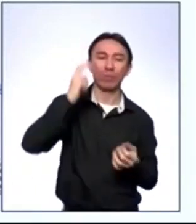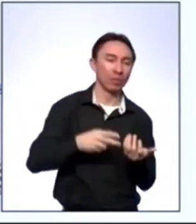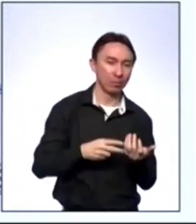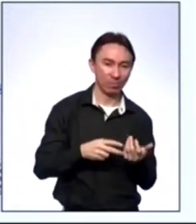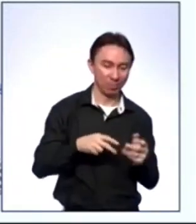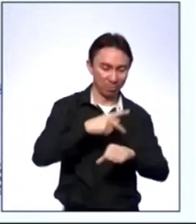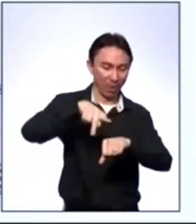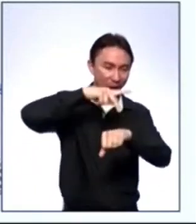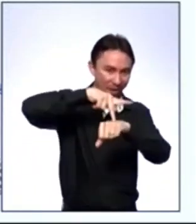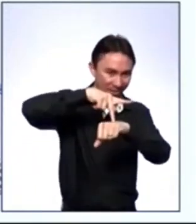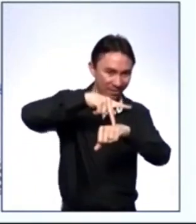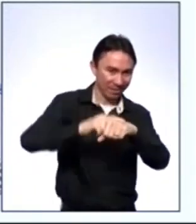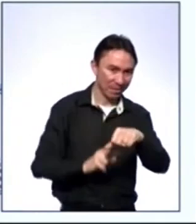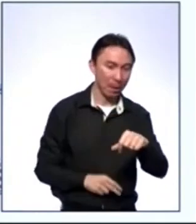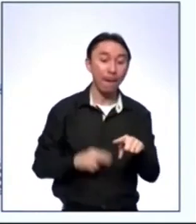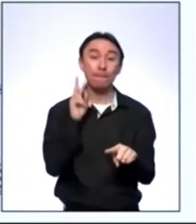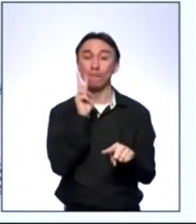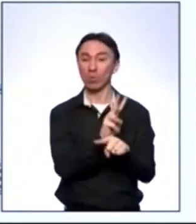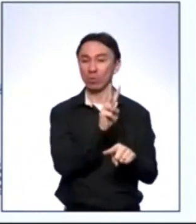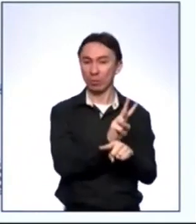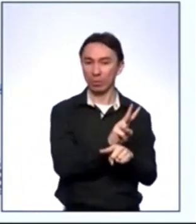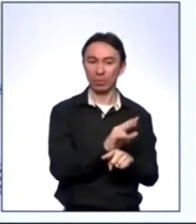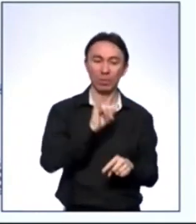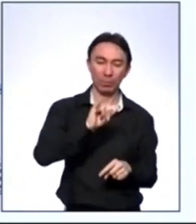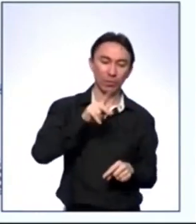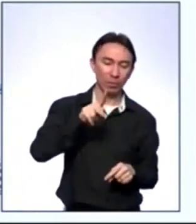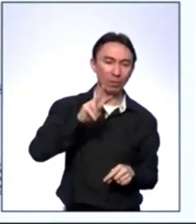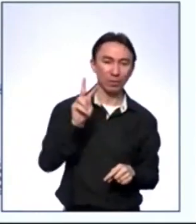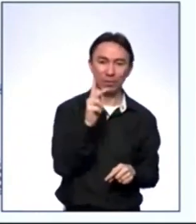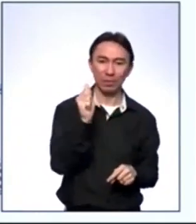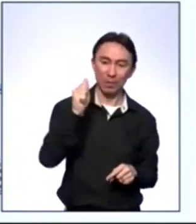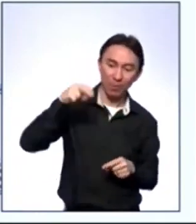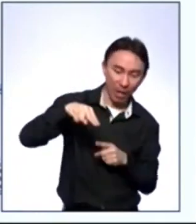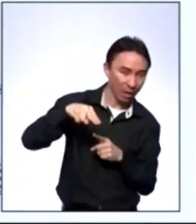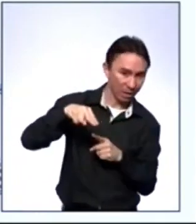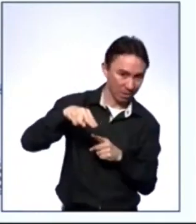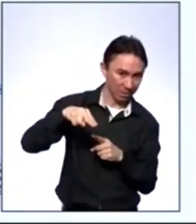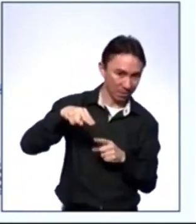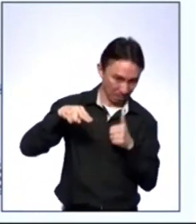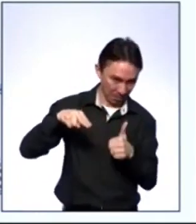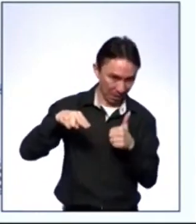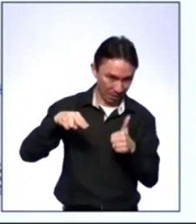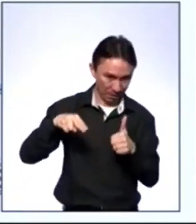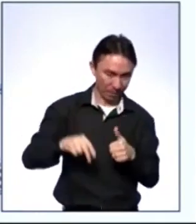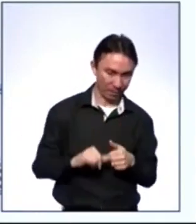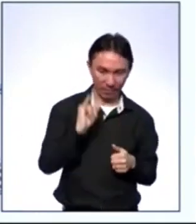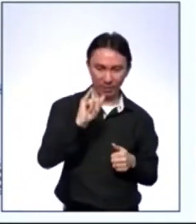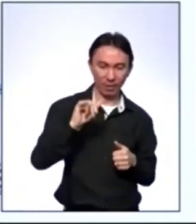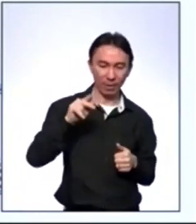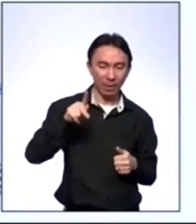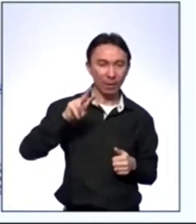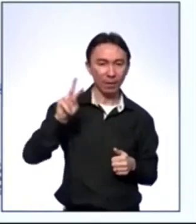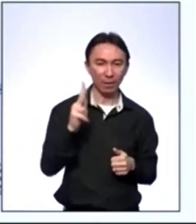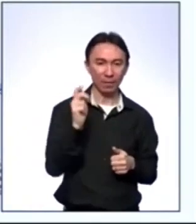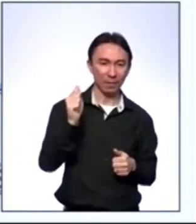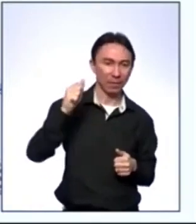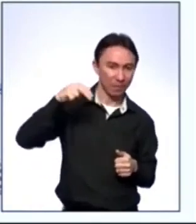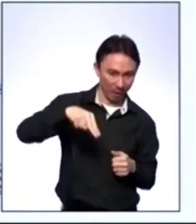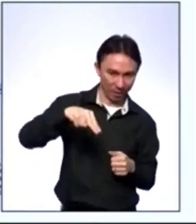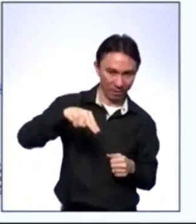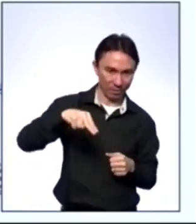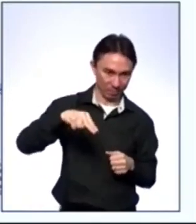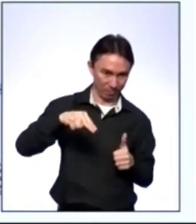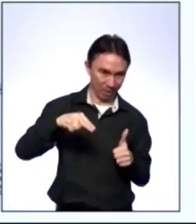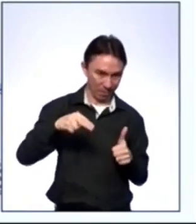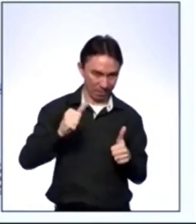São protegidos pelo IPAM, ou como diz alguns, repito, eu não gosto, IFAM, não tem nada a ver, porque isso é uma sigla,